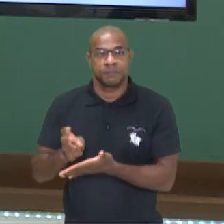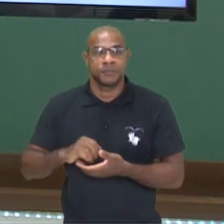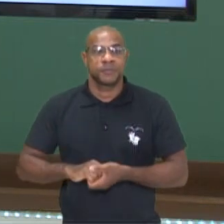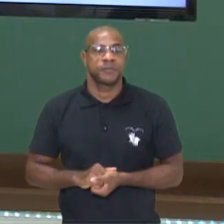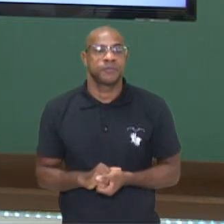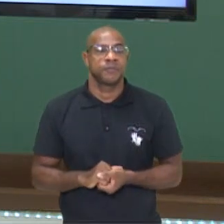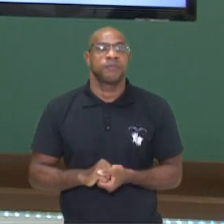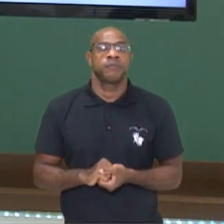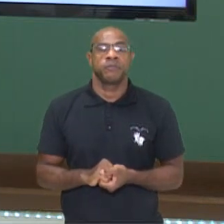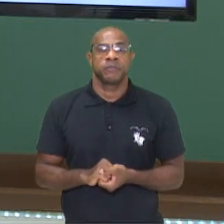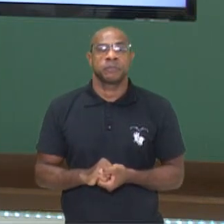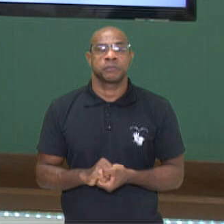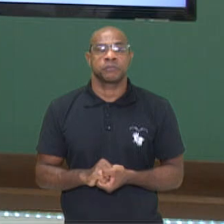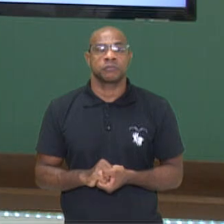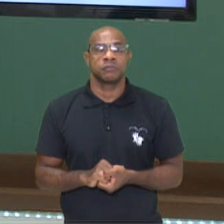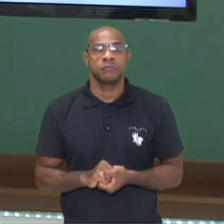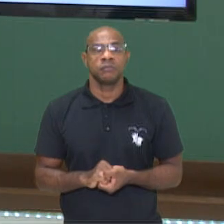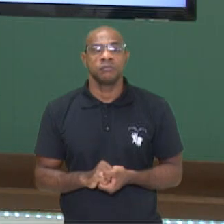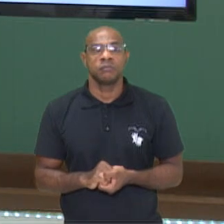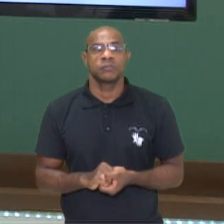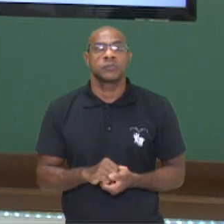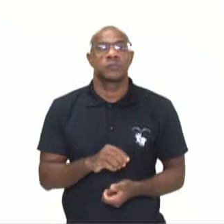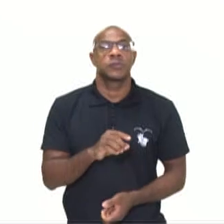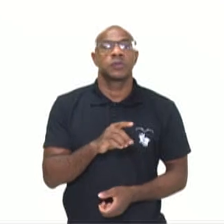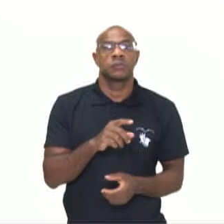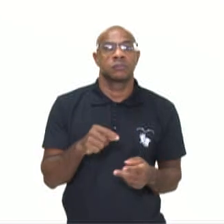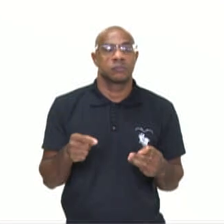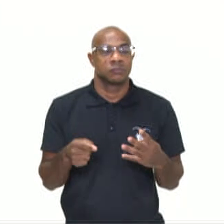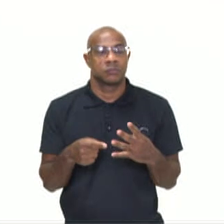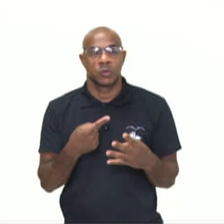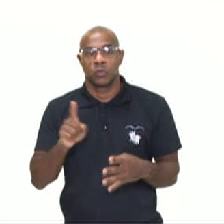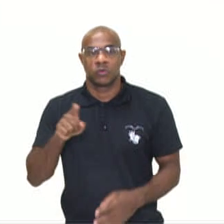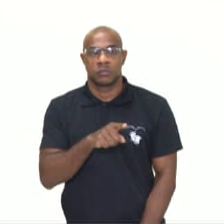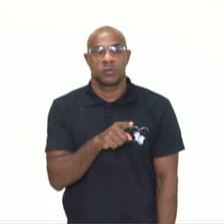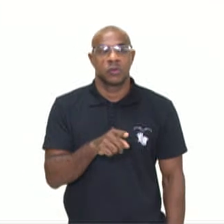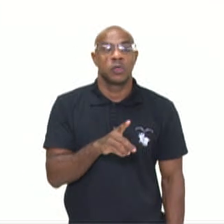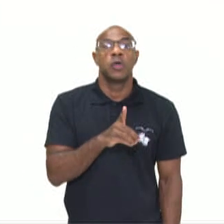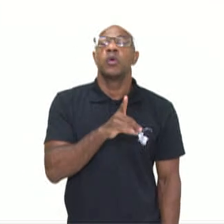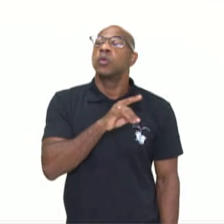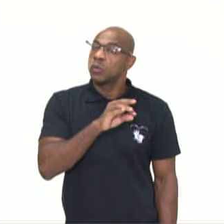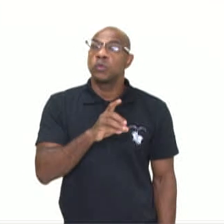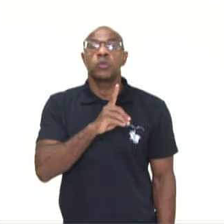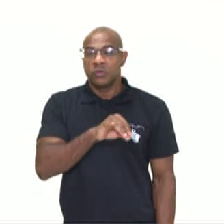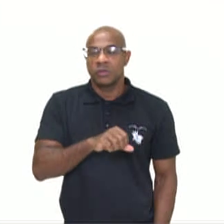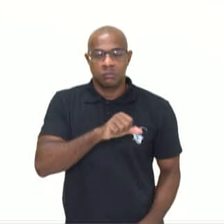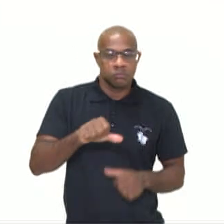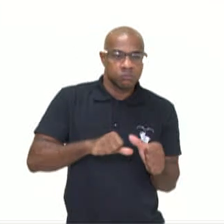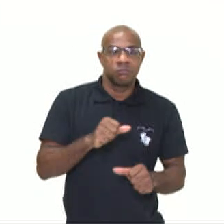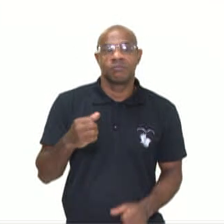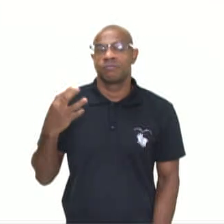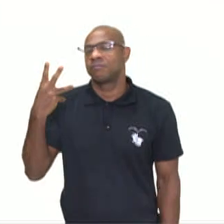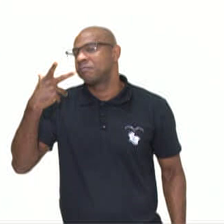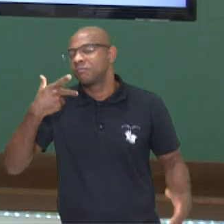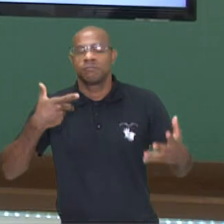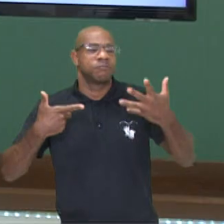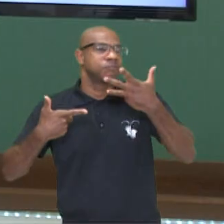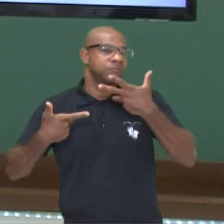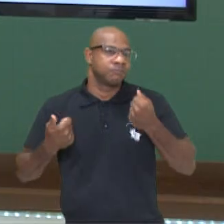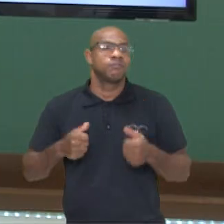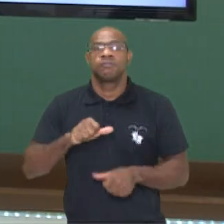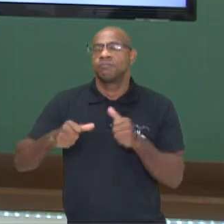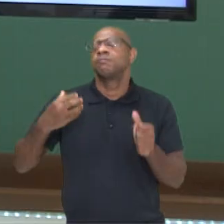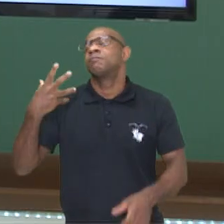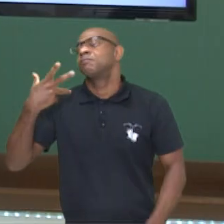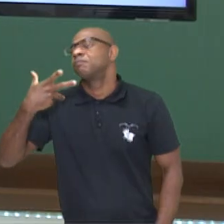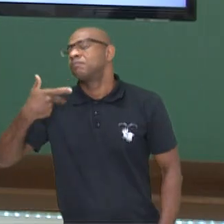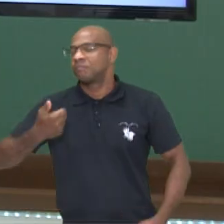que permanece por muito tempo. E por último, os dias tornaram-se belos. O tornaram-se dá uma mudança